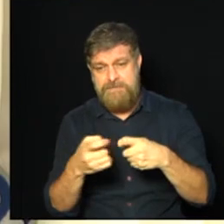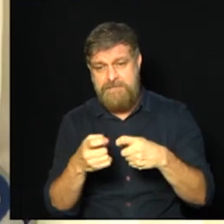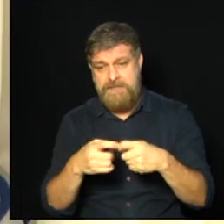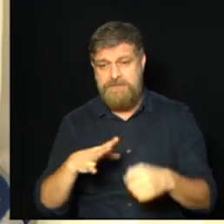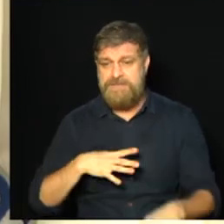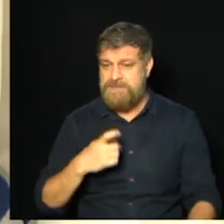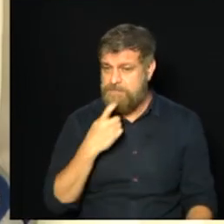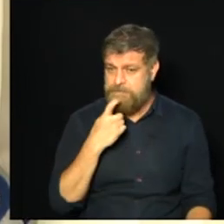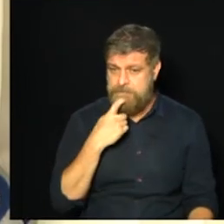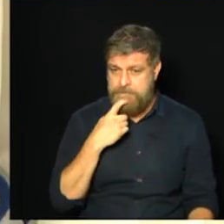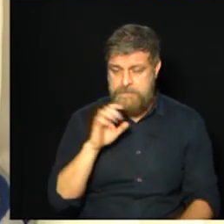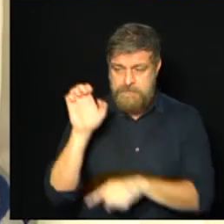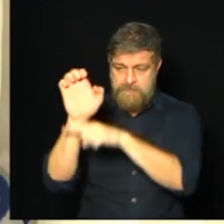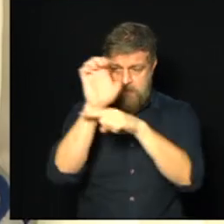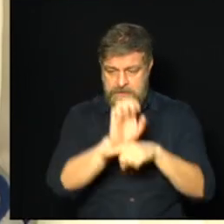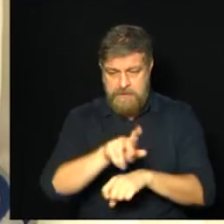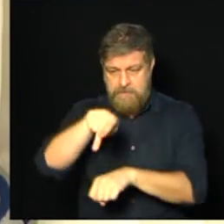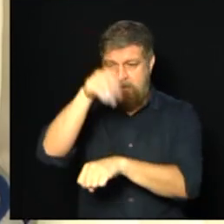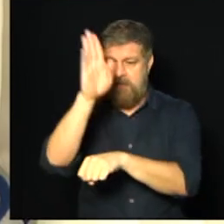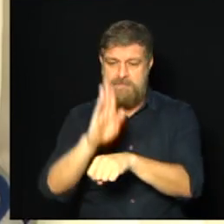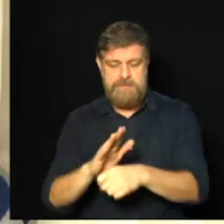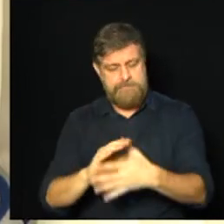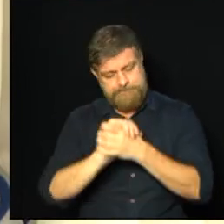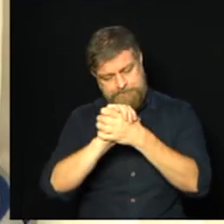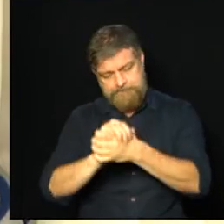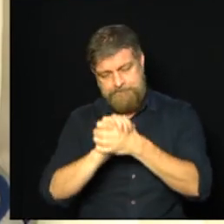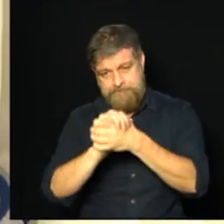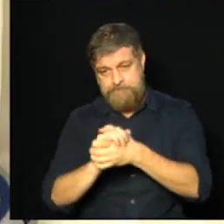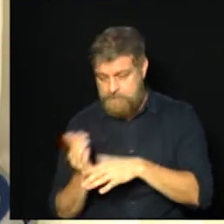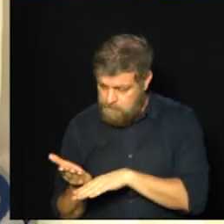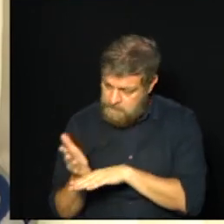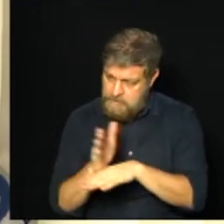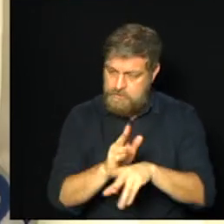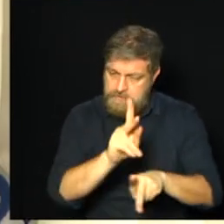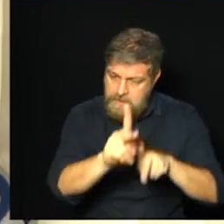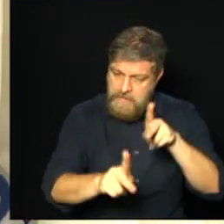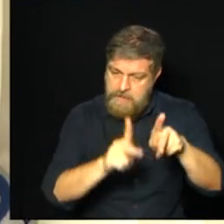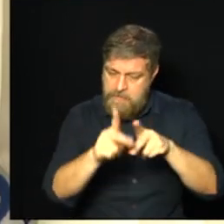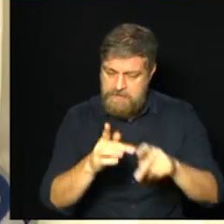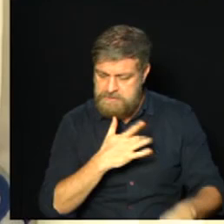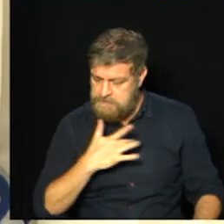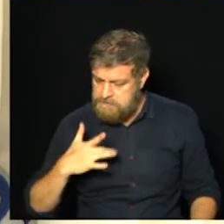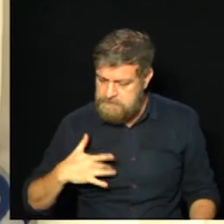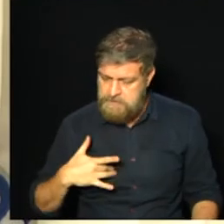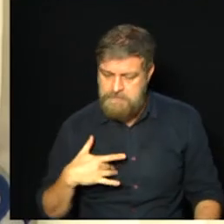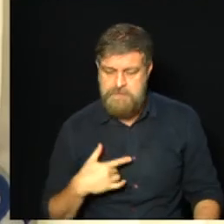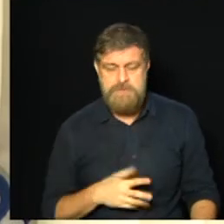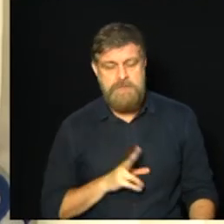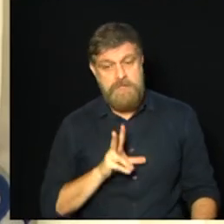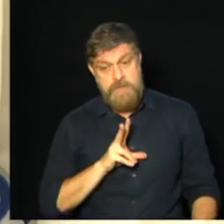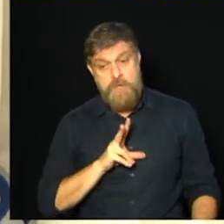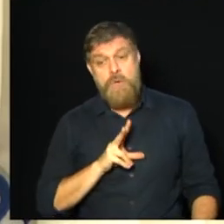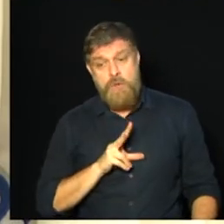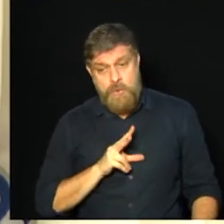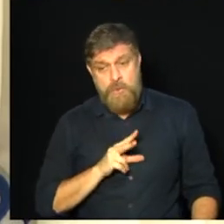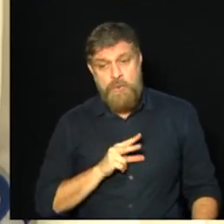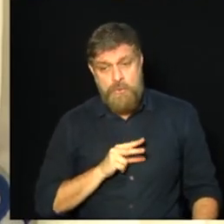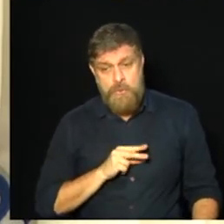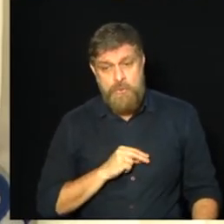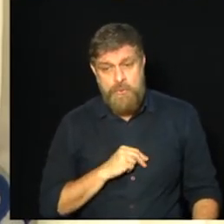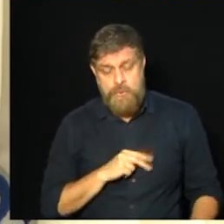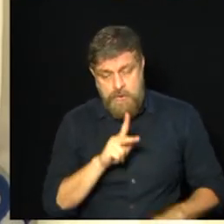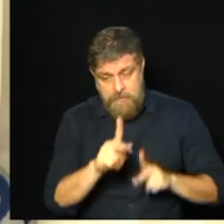cidade de Campinas, do estado e do nosso país, que tanto contribuem, né, para a população, para trazer um alento à nossa população